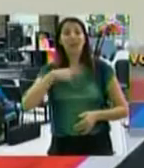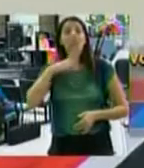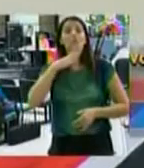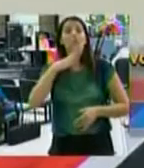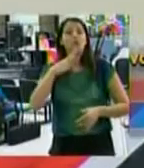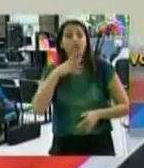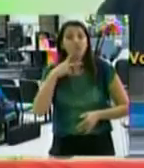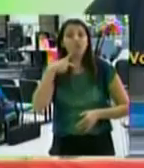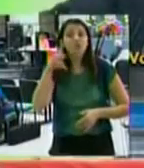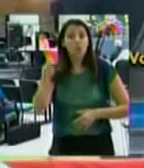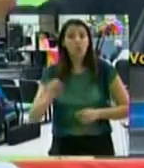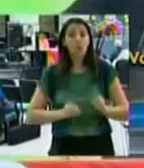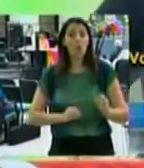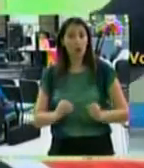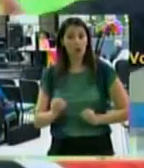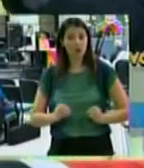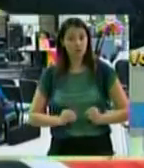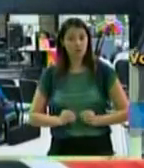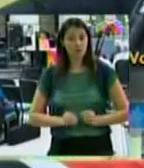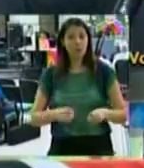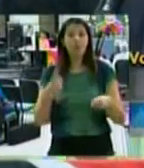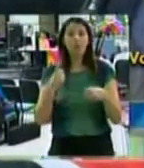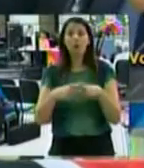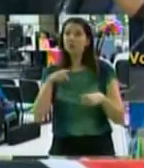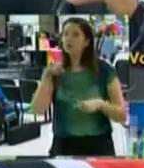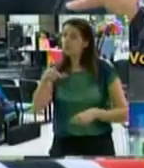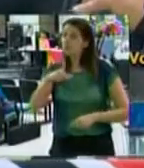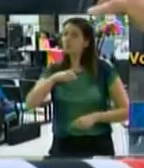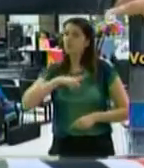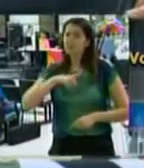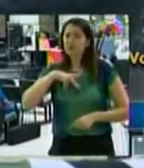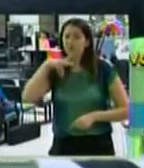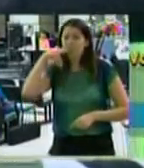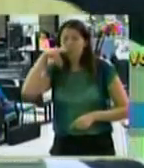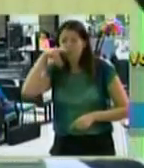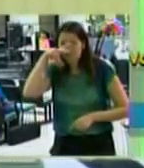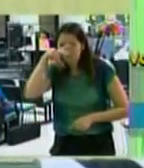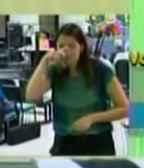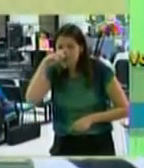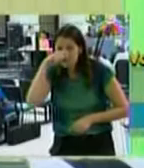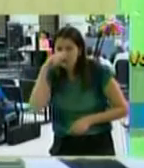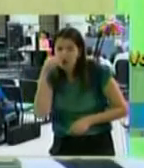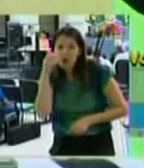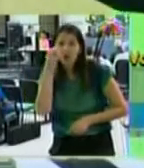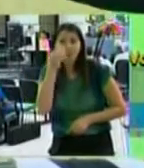dizendo que mesmo tendo pouca força,